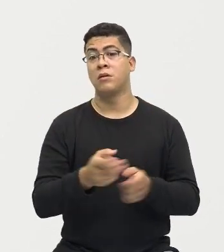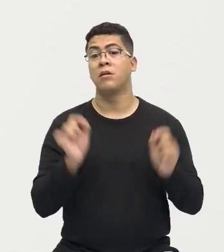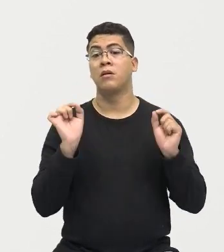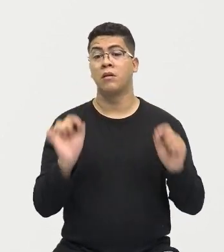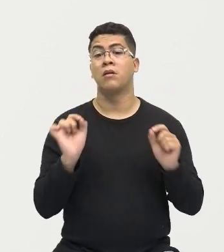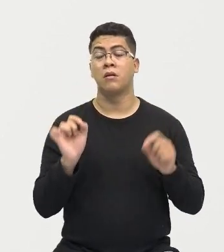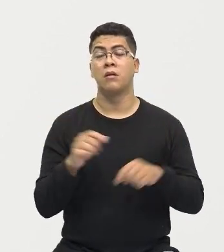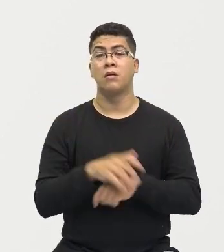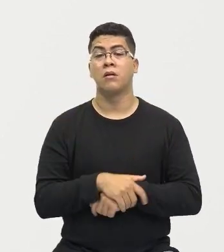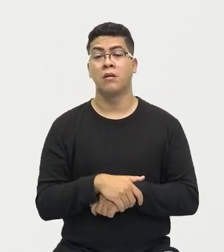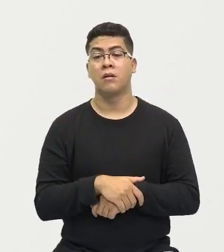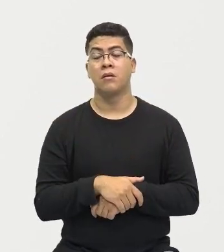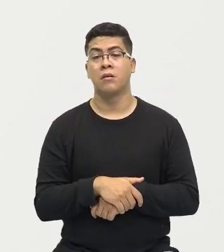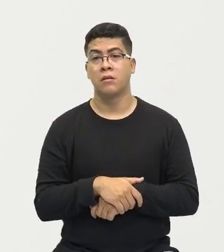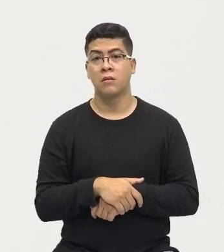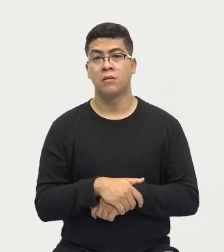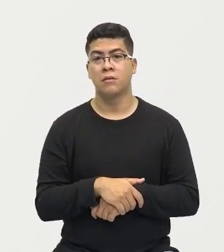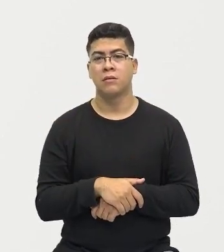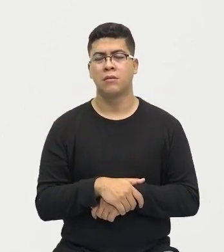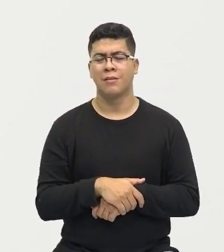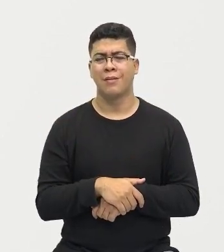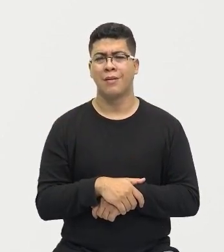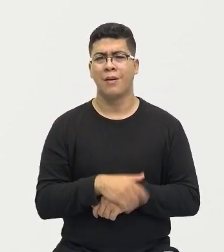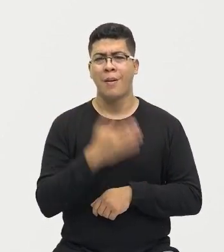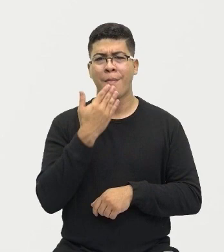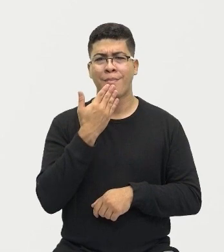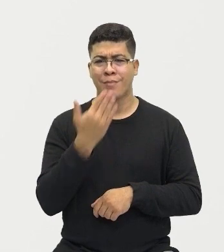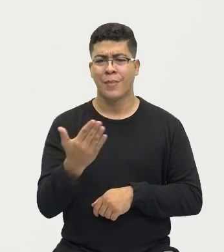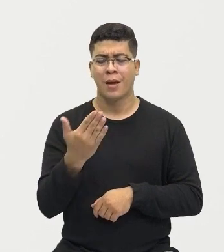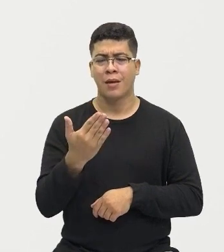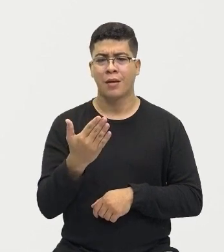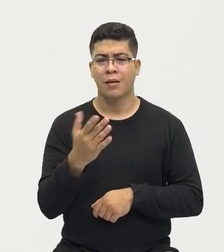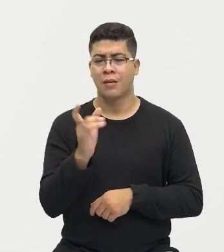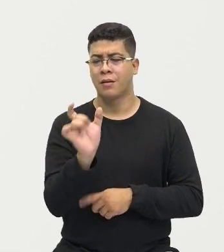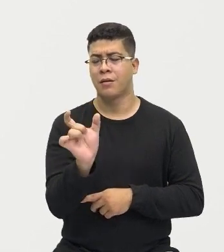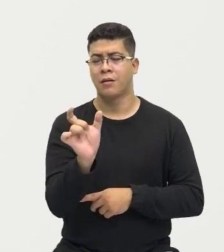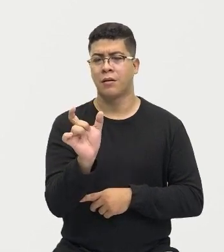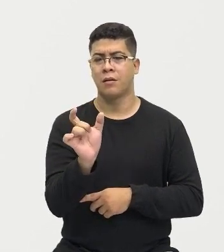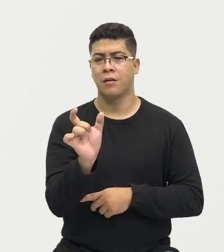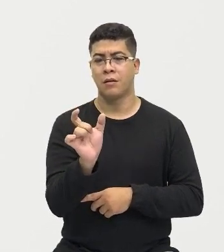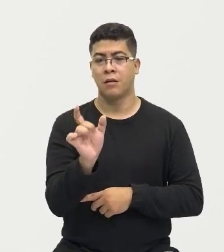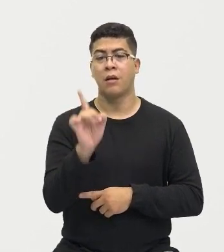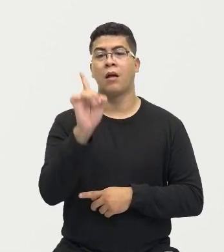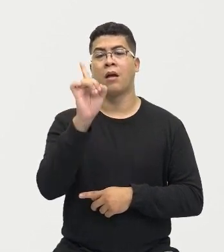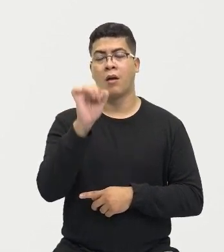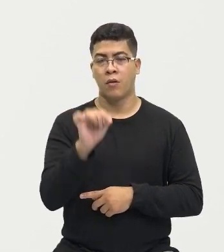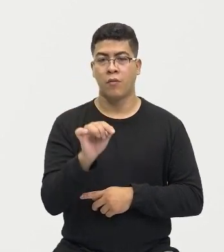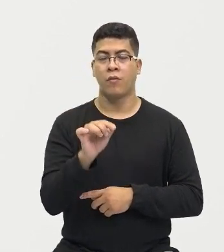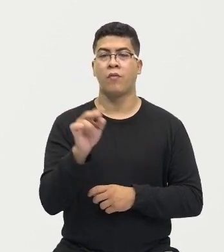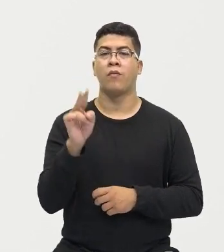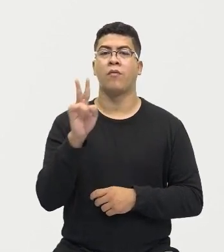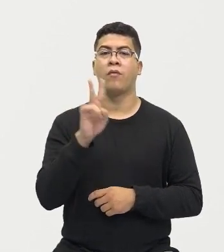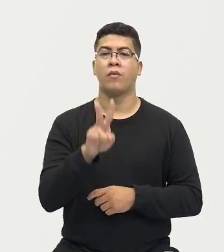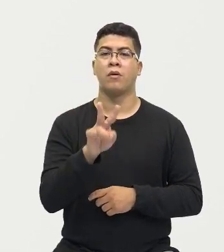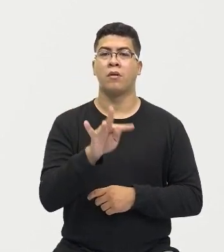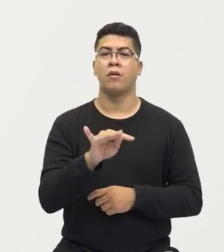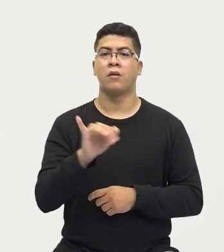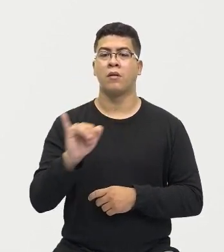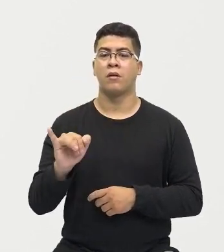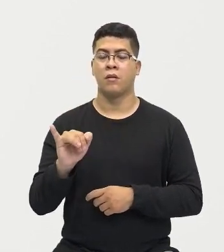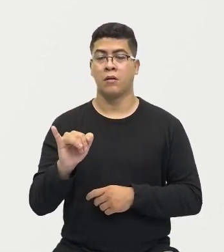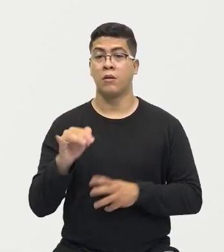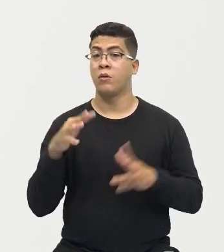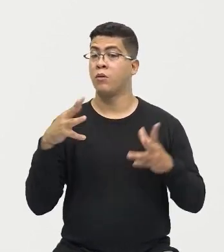você tem que sempre prestar atenção se o verbo pede. Então, o verbo aqui é transitivo e indireto. E toda essa